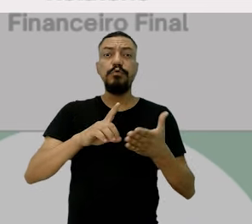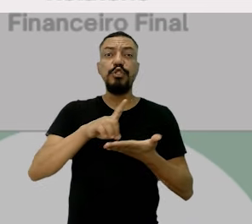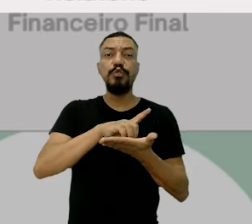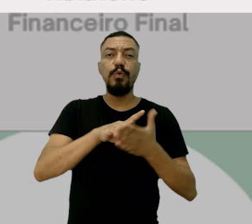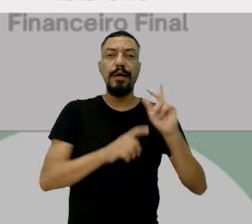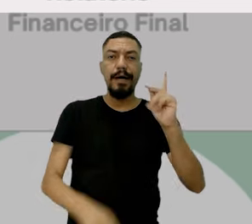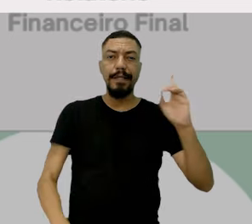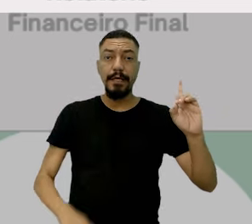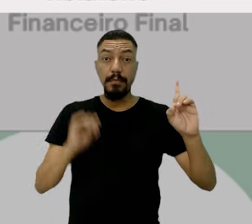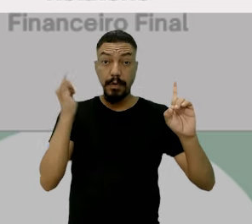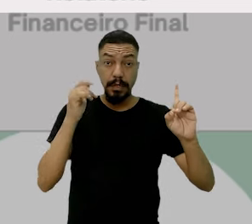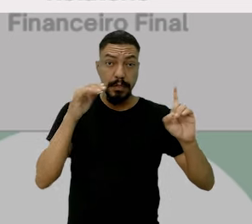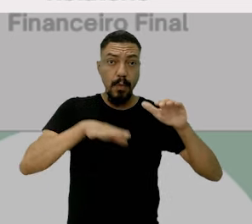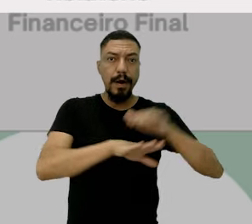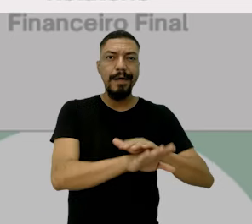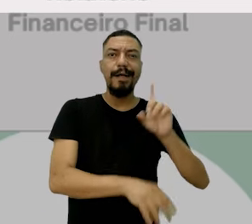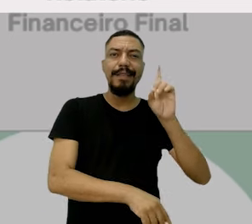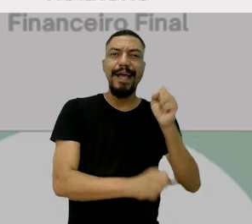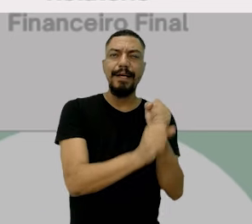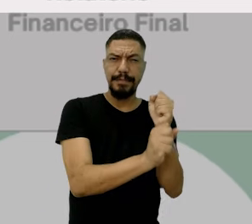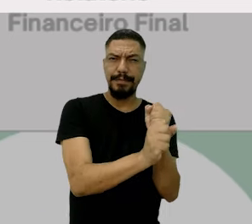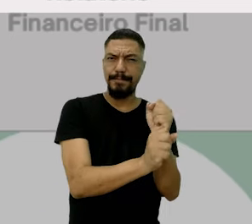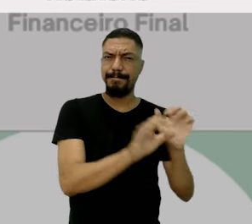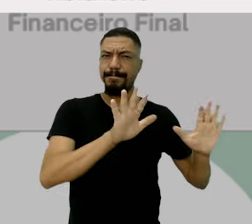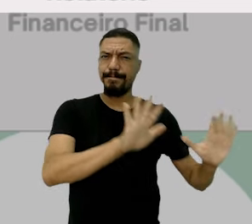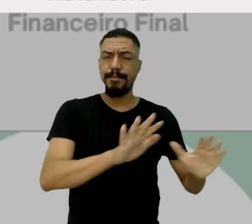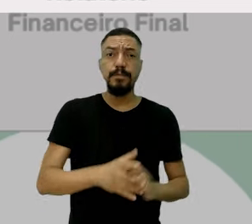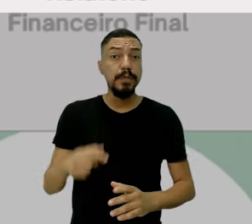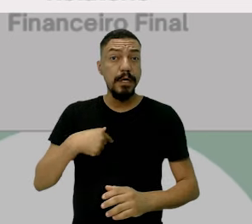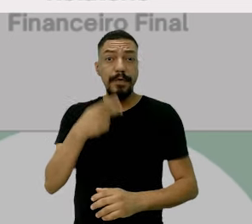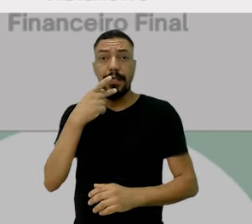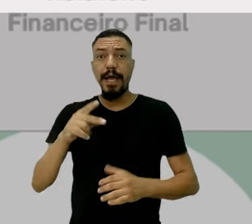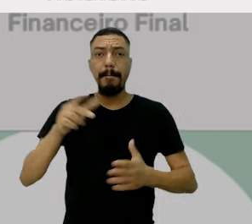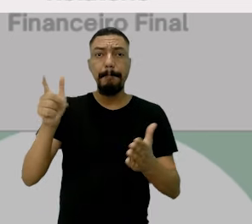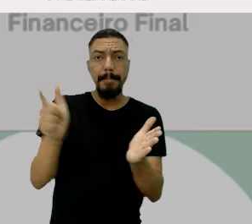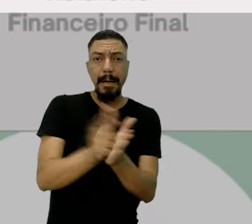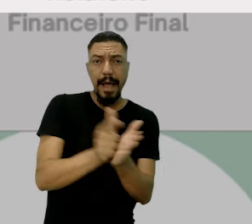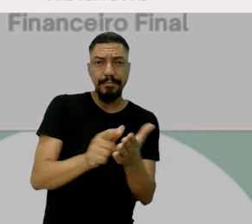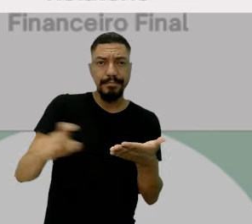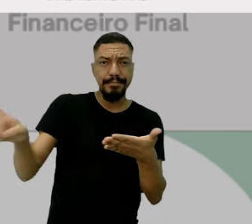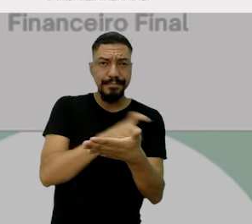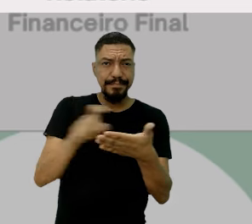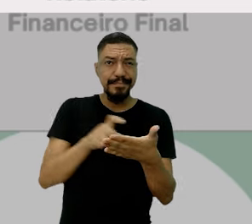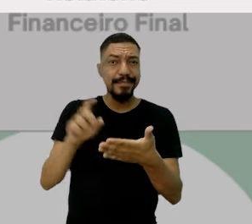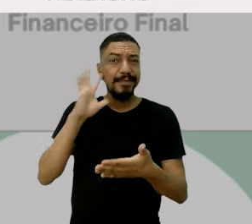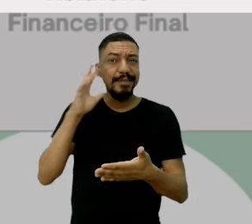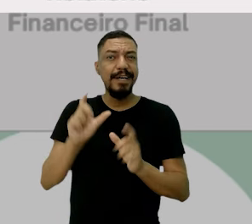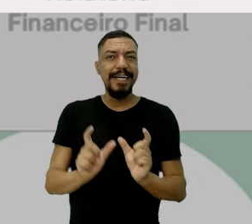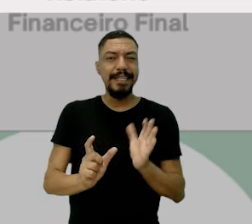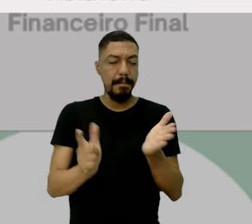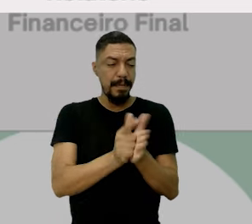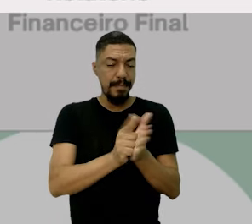importa é que seja algo que tenha que ser guardado por 10 anos. Eu até falei da cópia física, esses dias os cupins acabaram com uma